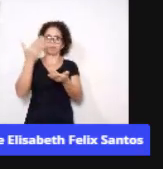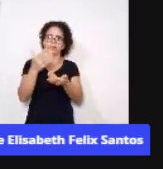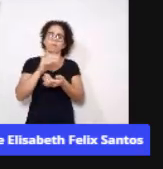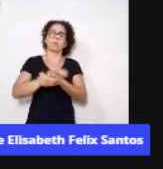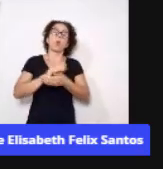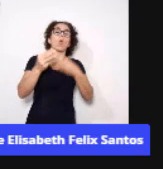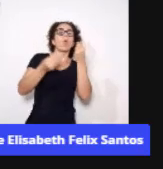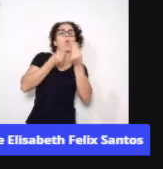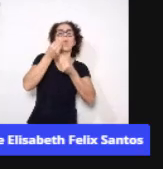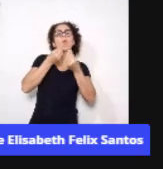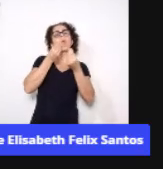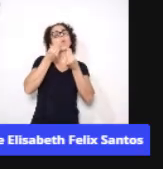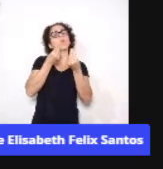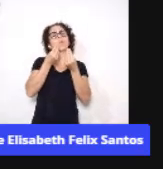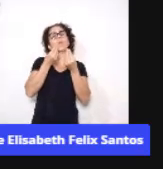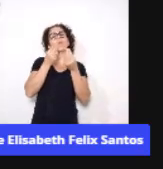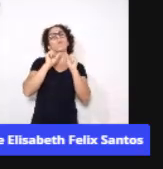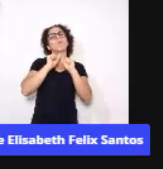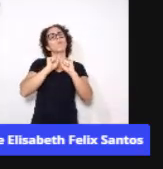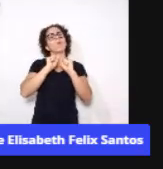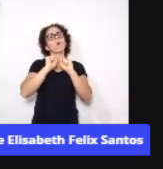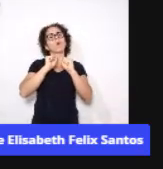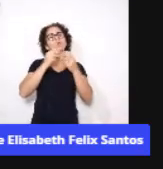essa atividade? Perceba,